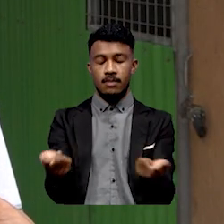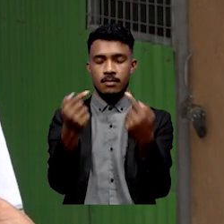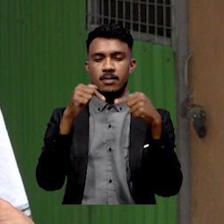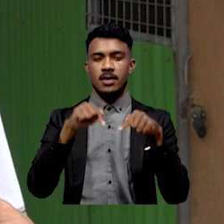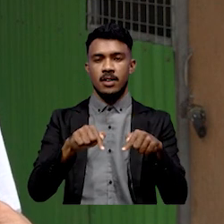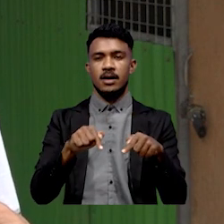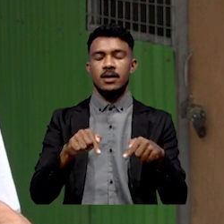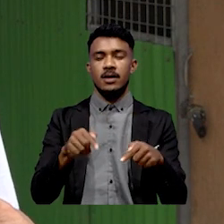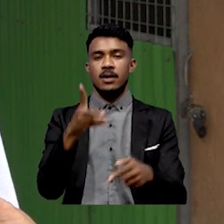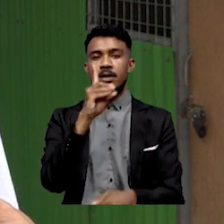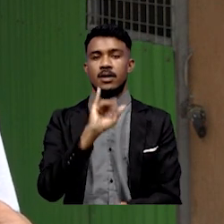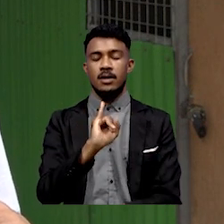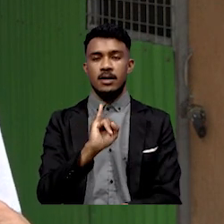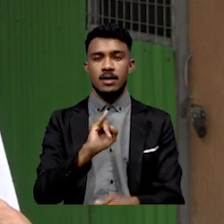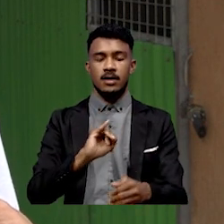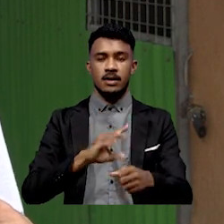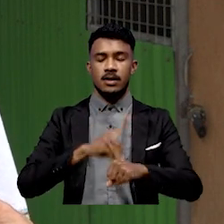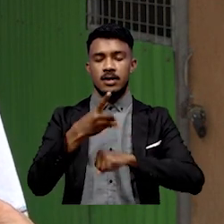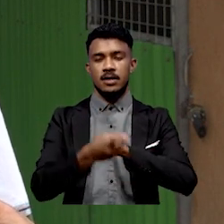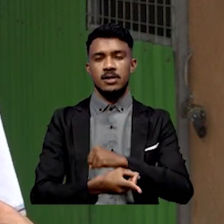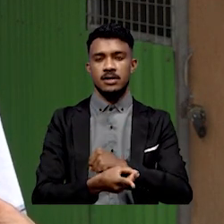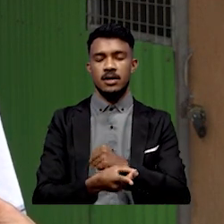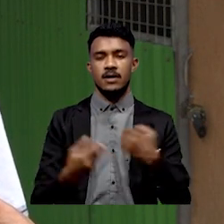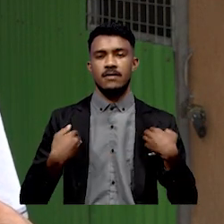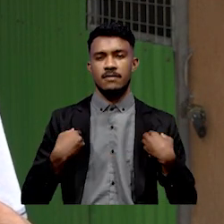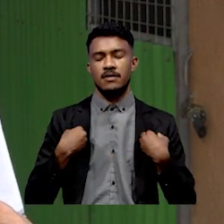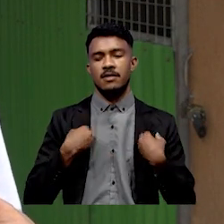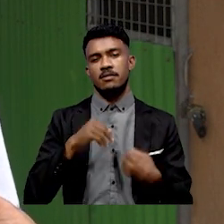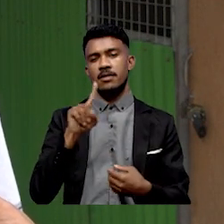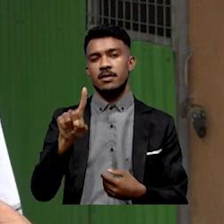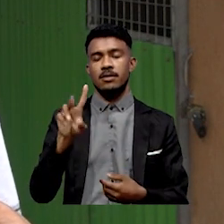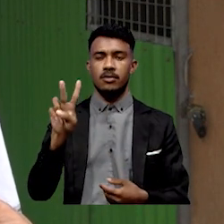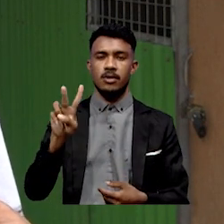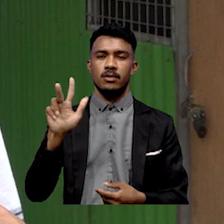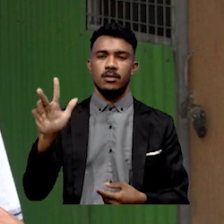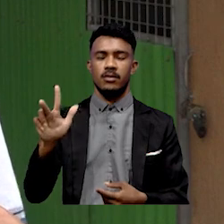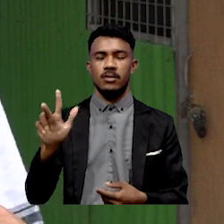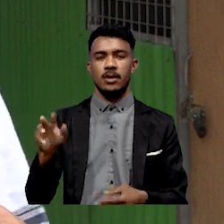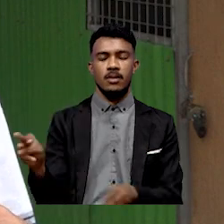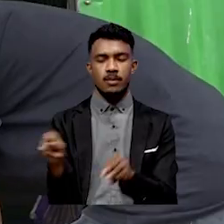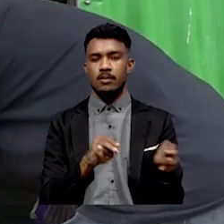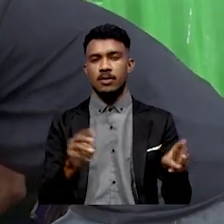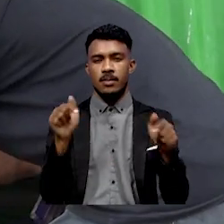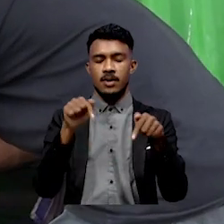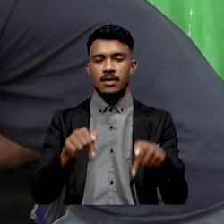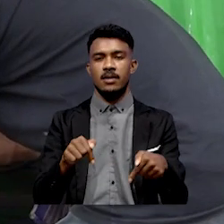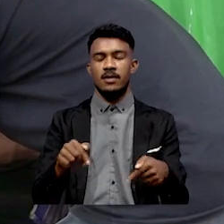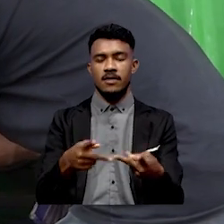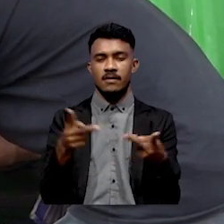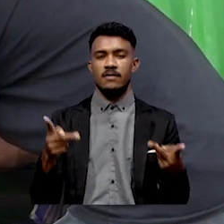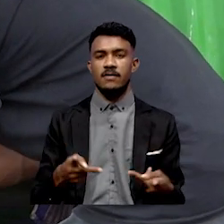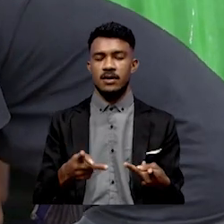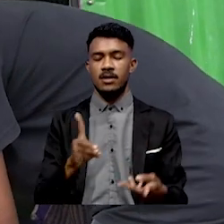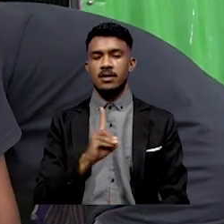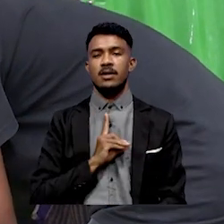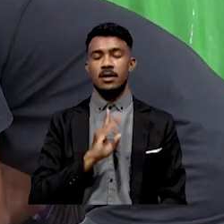Inundação da rua, da toluana, e mas evacua maia. Então, Ami ne centro mak Don Bosco